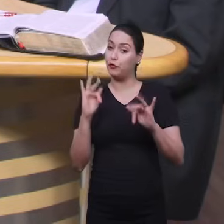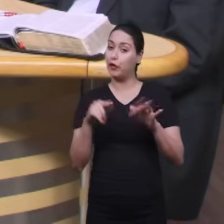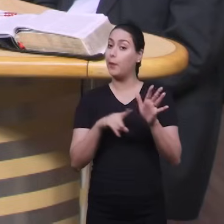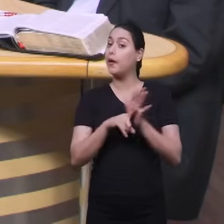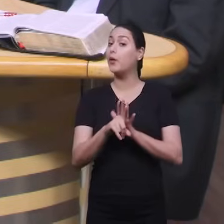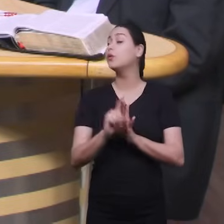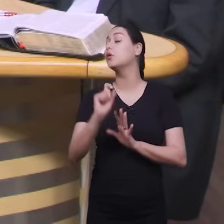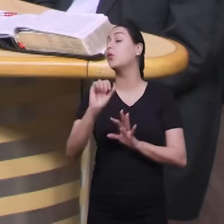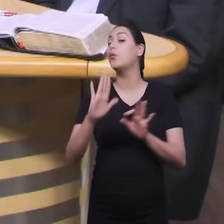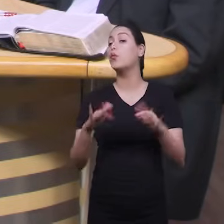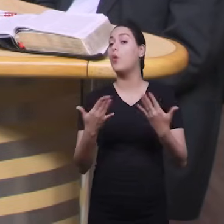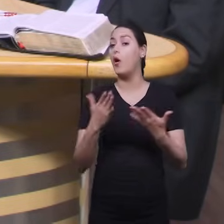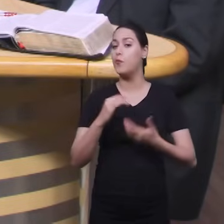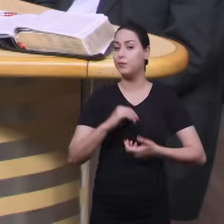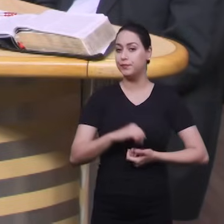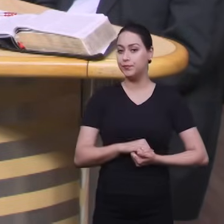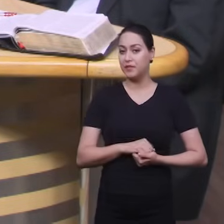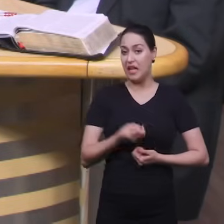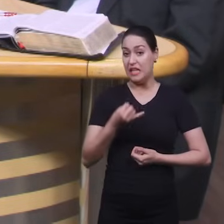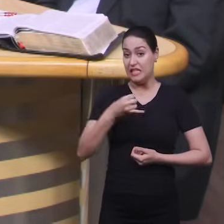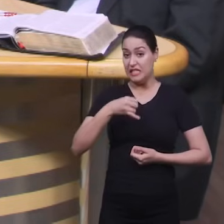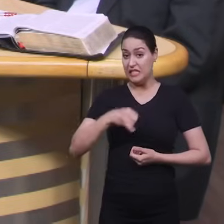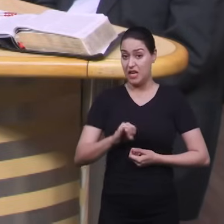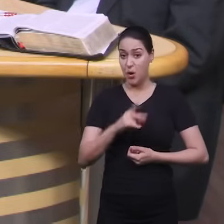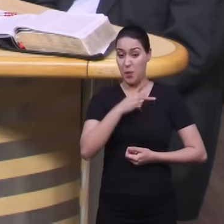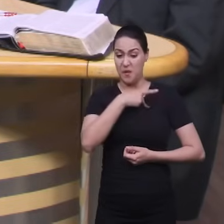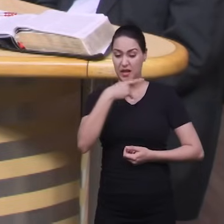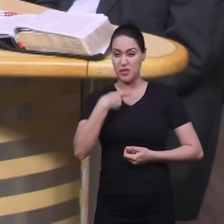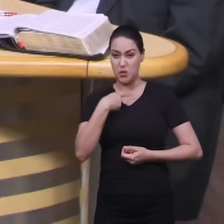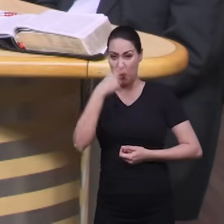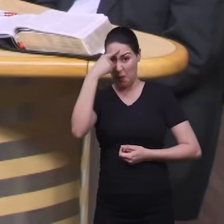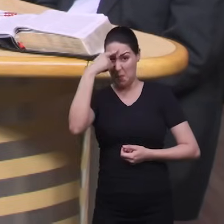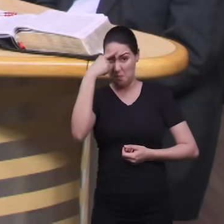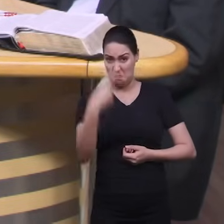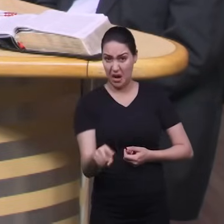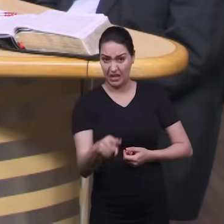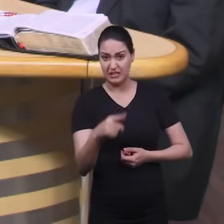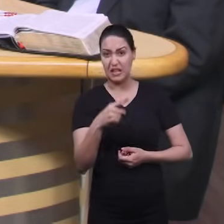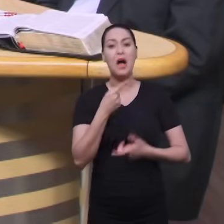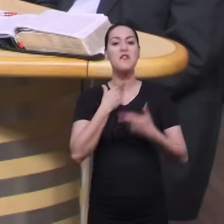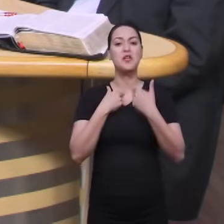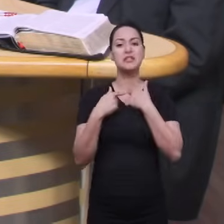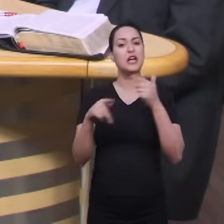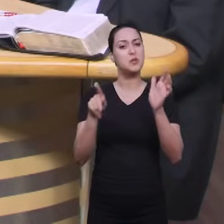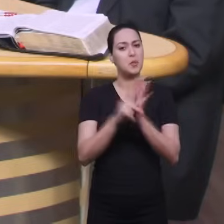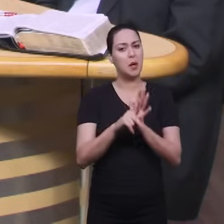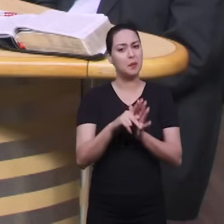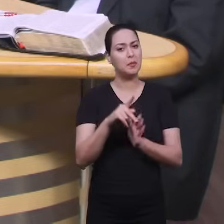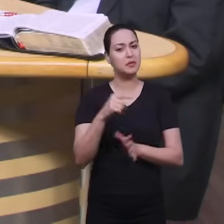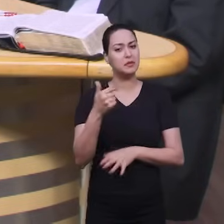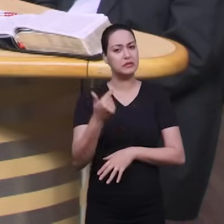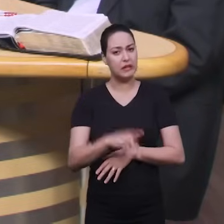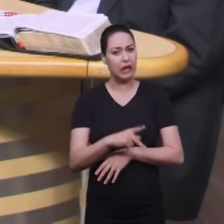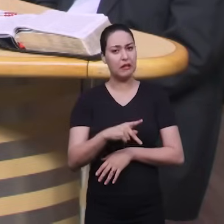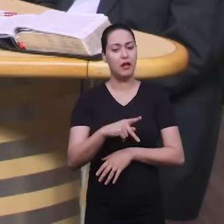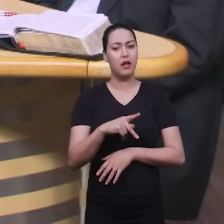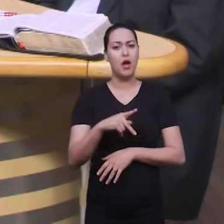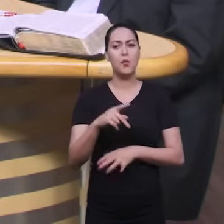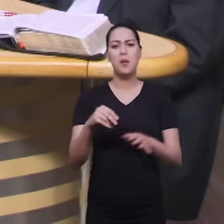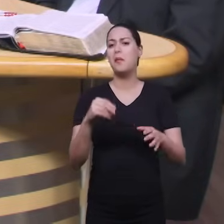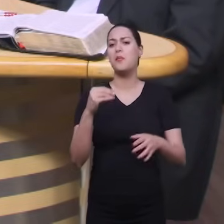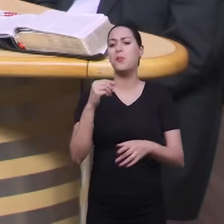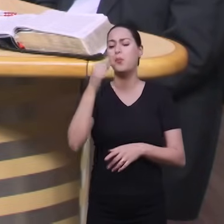uma pergunta e a pergunta foi se o pastor é dono do rebanho eu vou pedir Pastor Luiz Carlos para